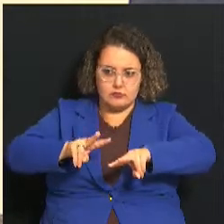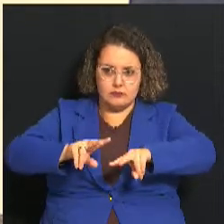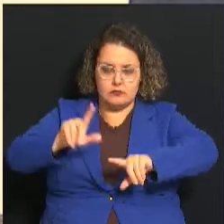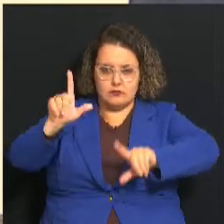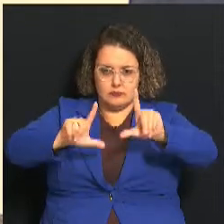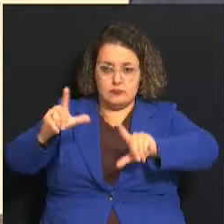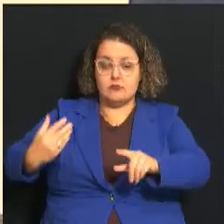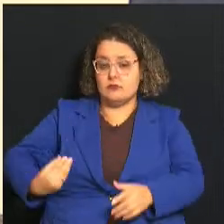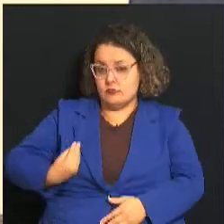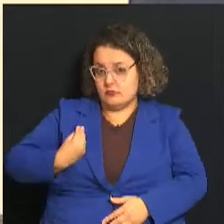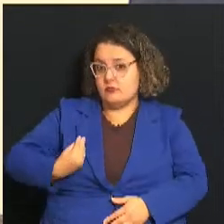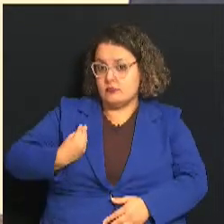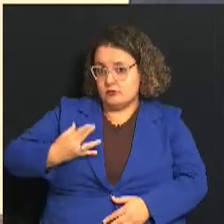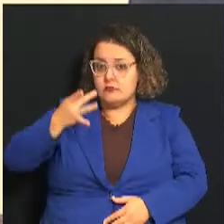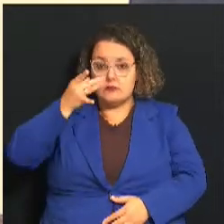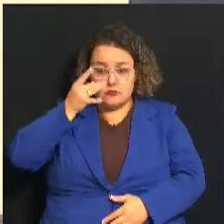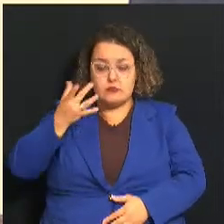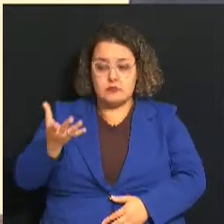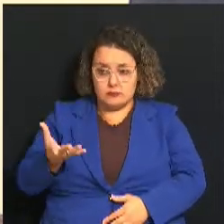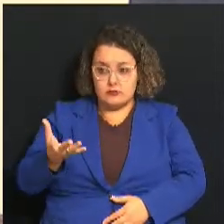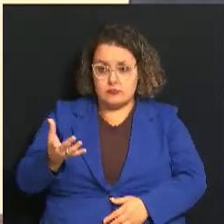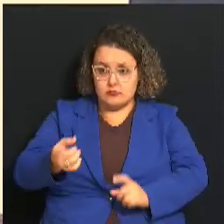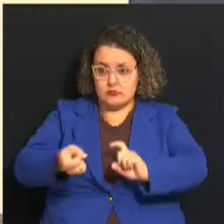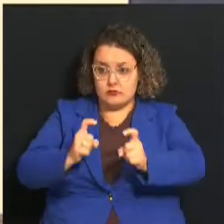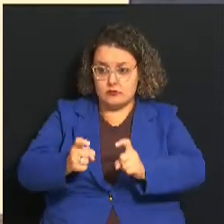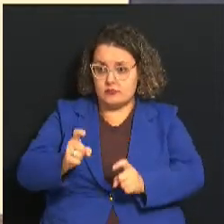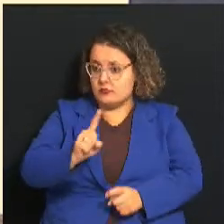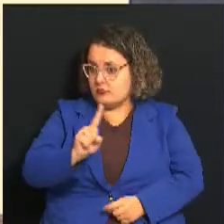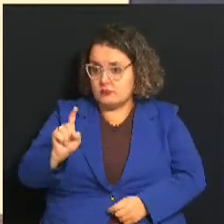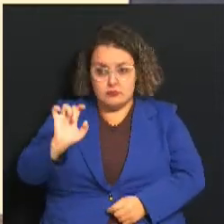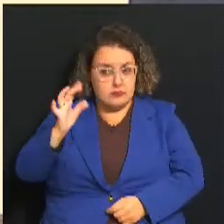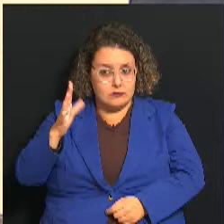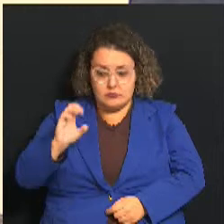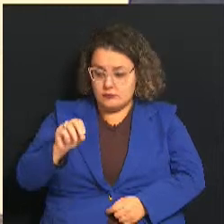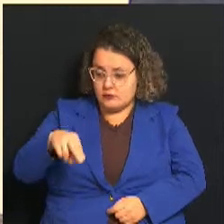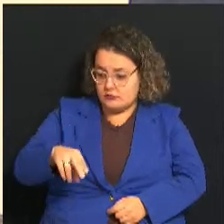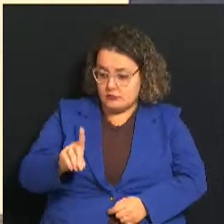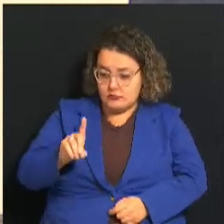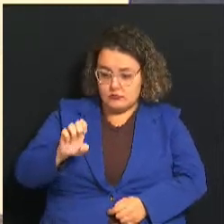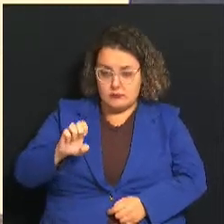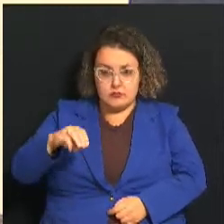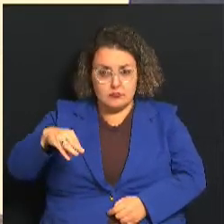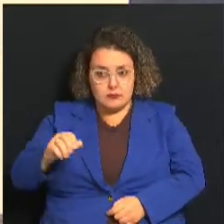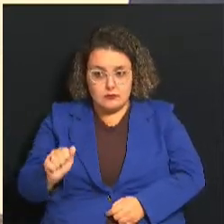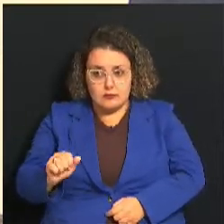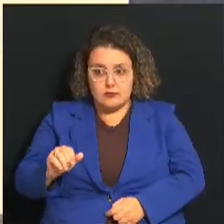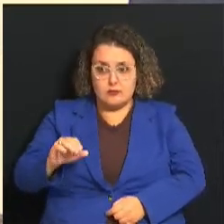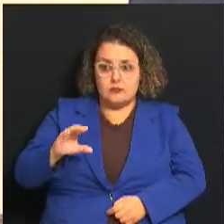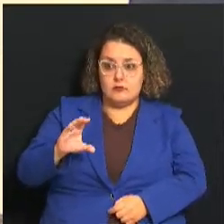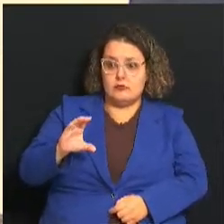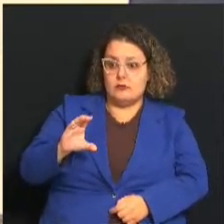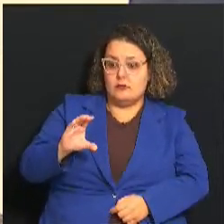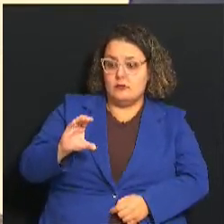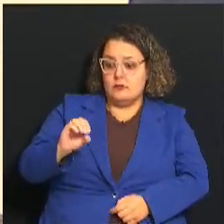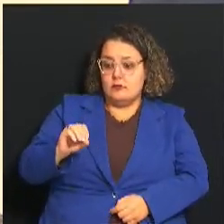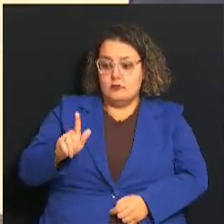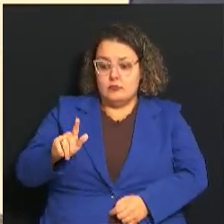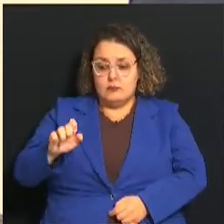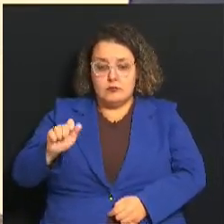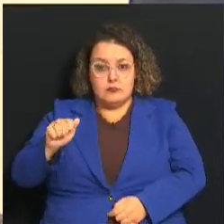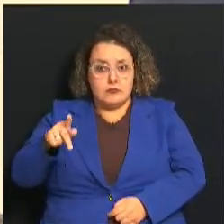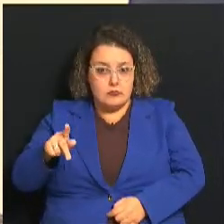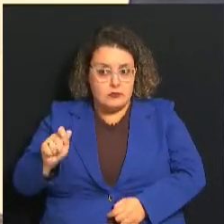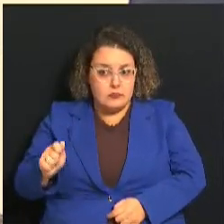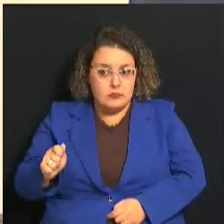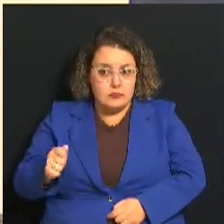vivo essa reunião, que muitas vezes não acontece no CONDEMA, no CONGEAPA, nos outros conselhos. Às vezes as discussões elas são